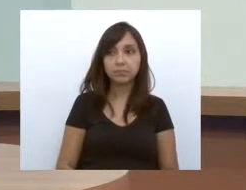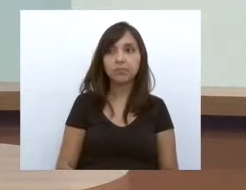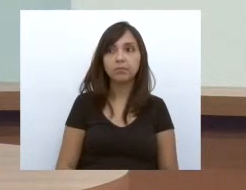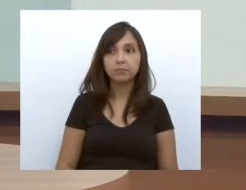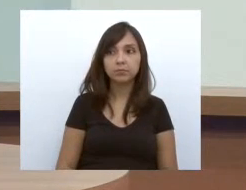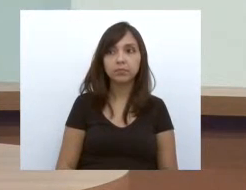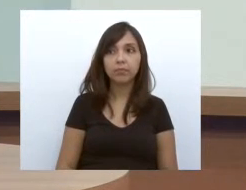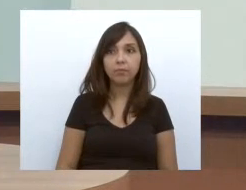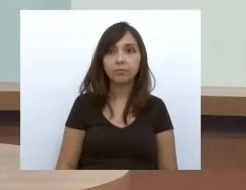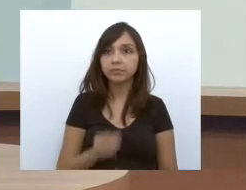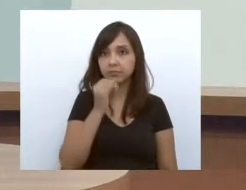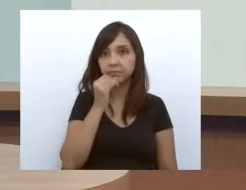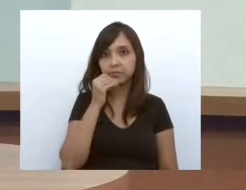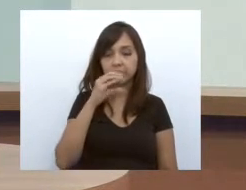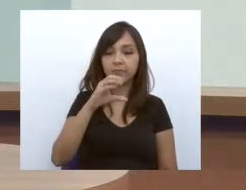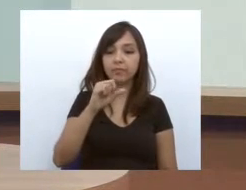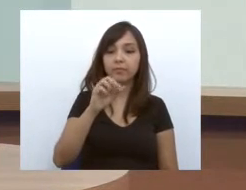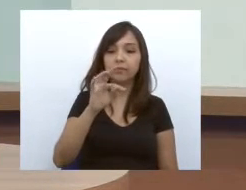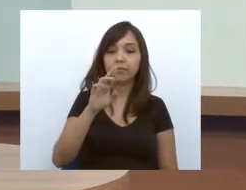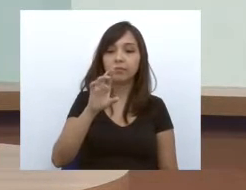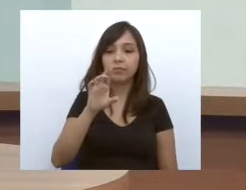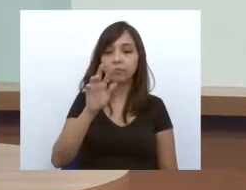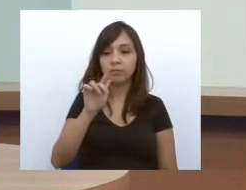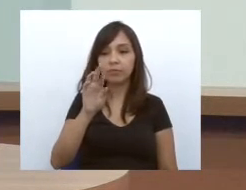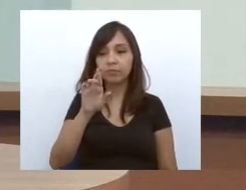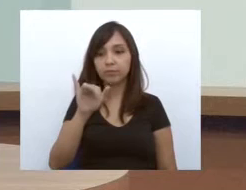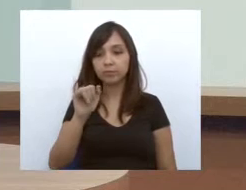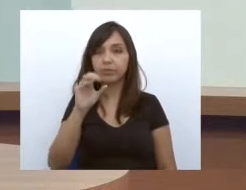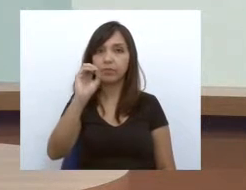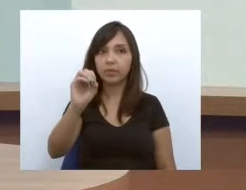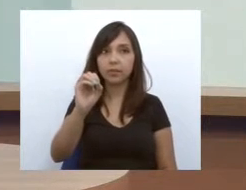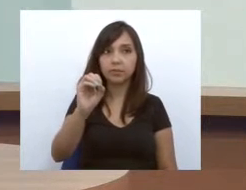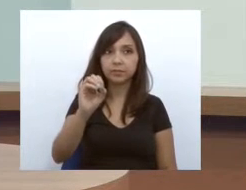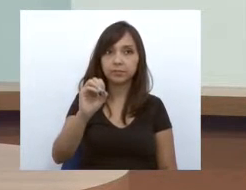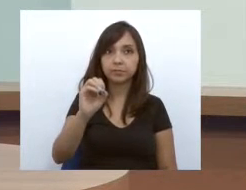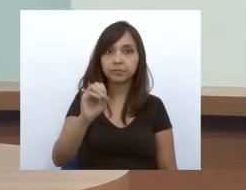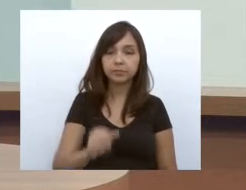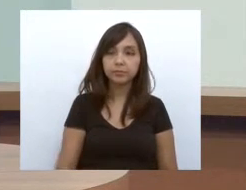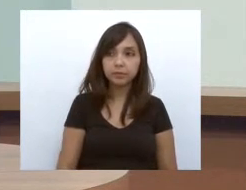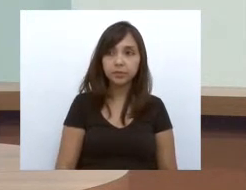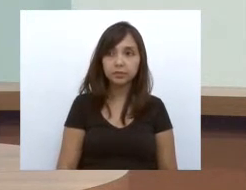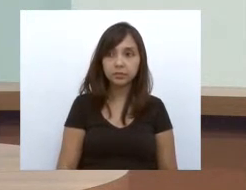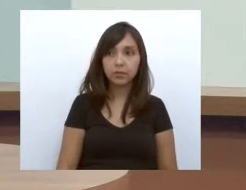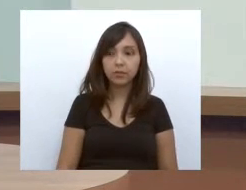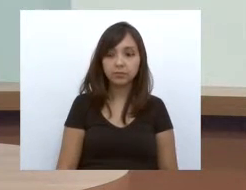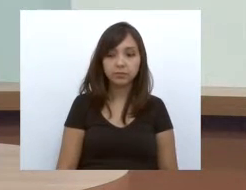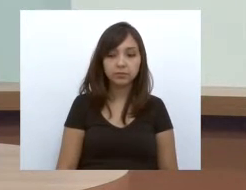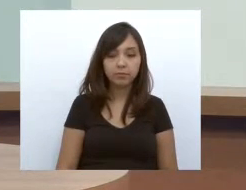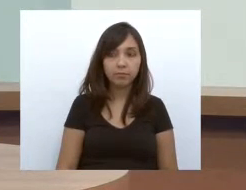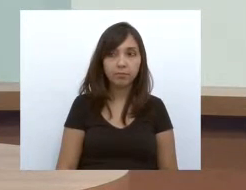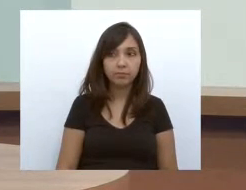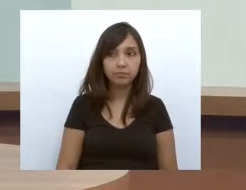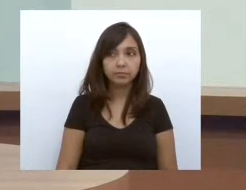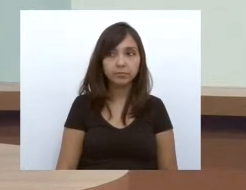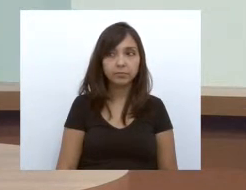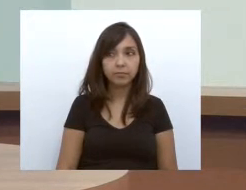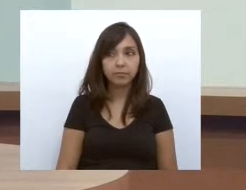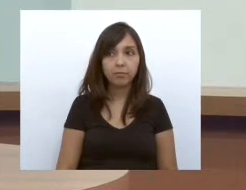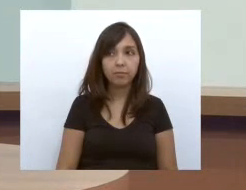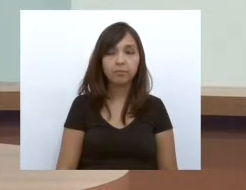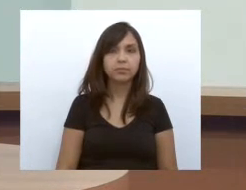categoria O, que eles chamam, né? Que eles vão, essa é a maior, vou usar uma palavra, não tem outro jeito, a